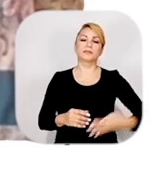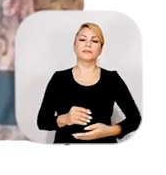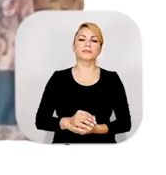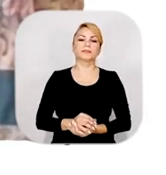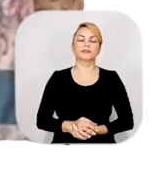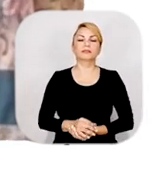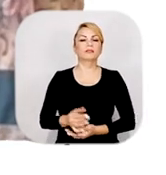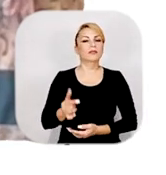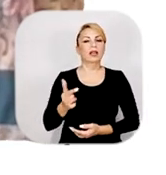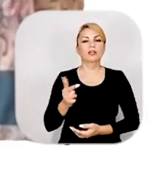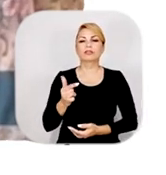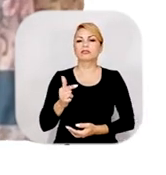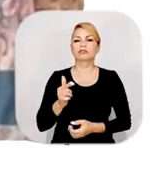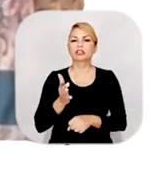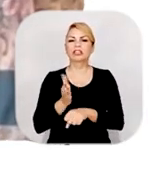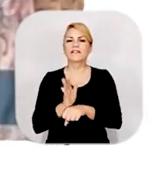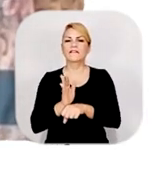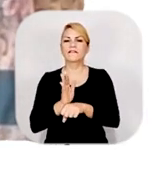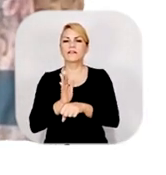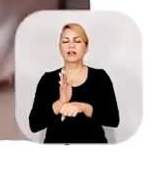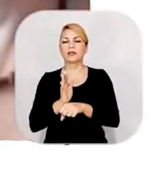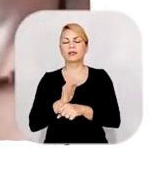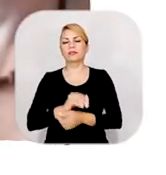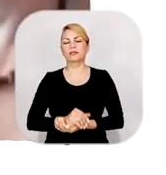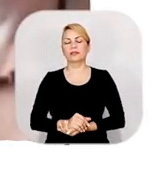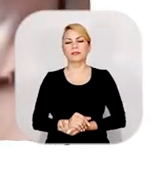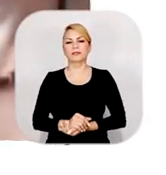não tinha filme, não tinha